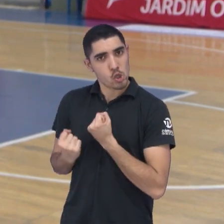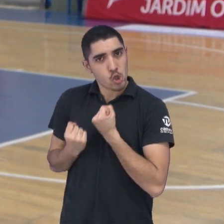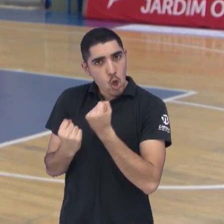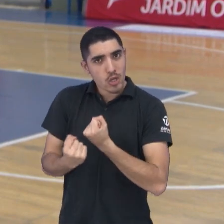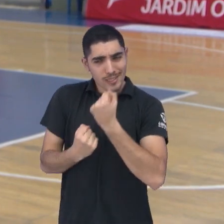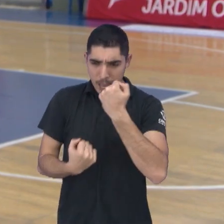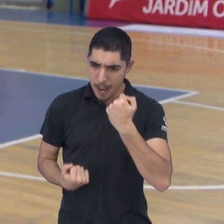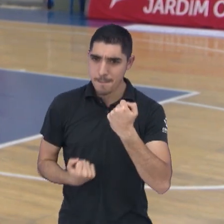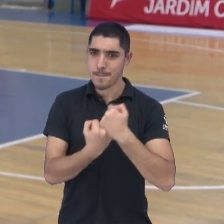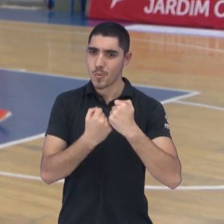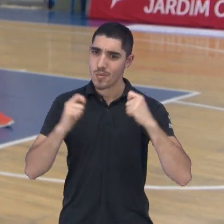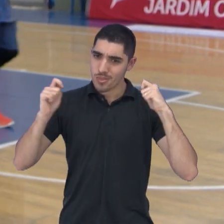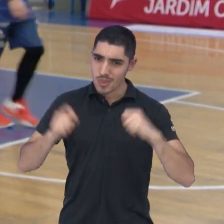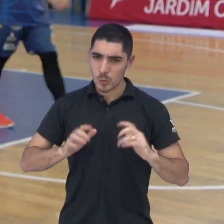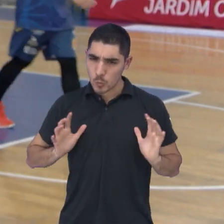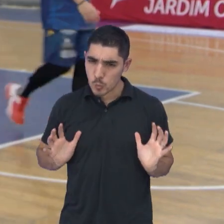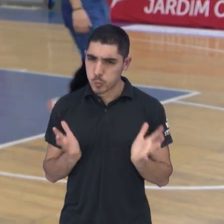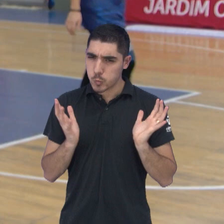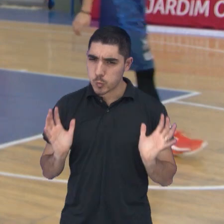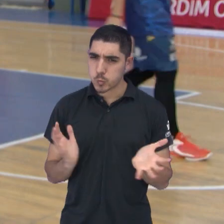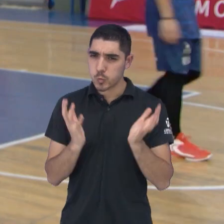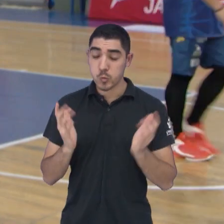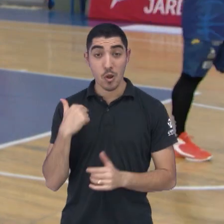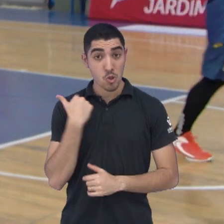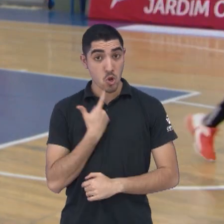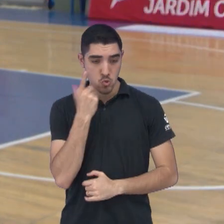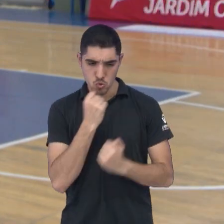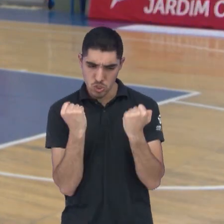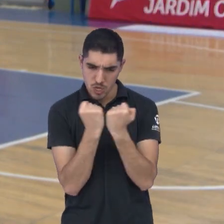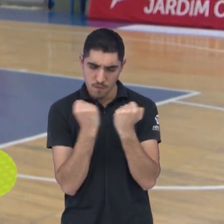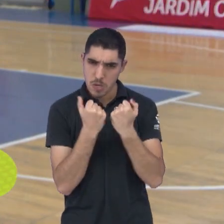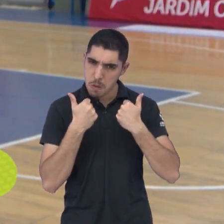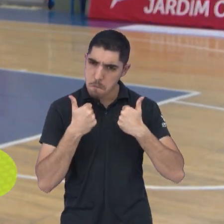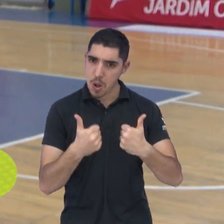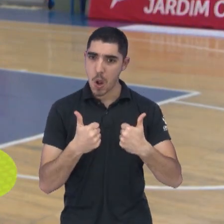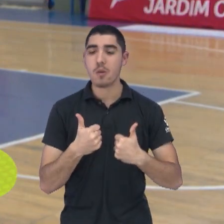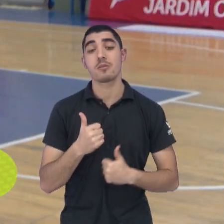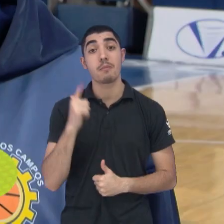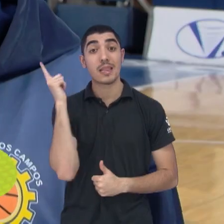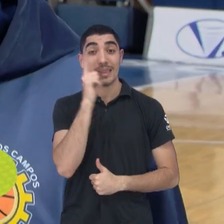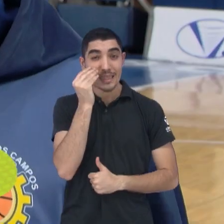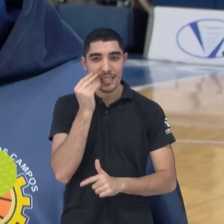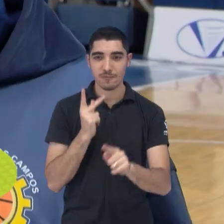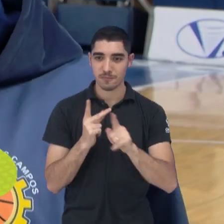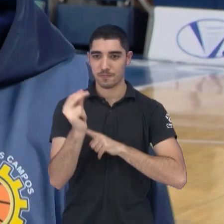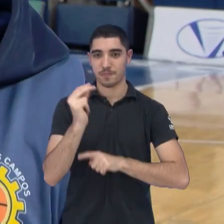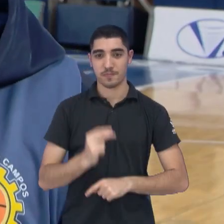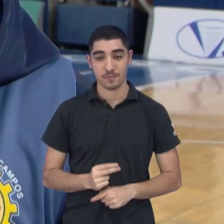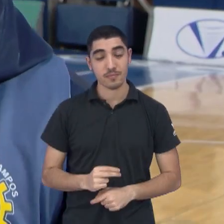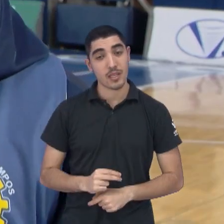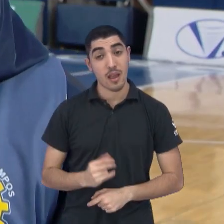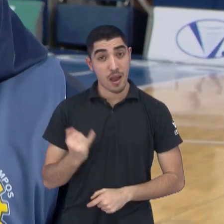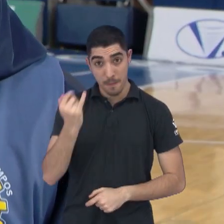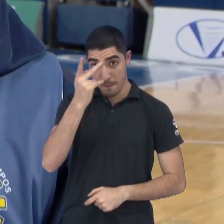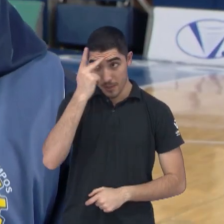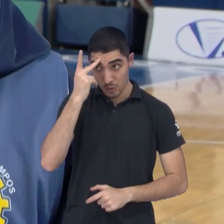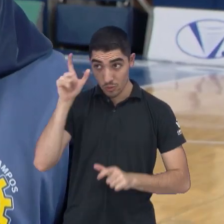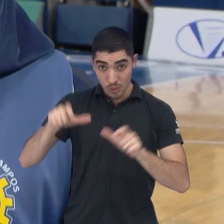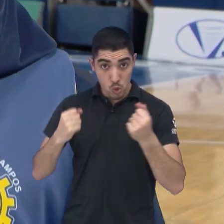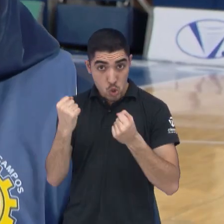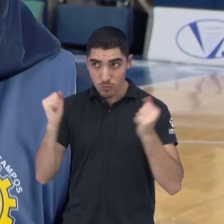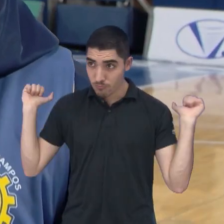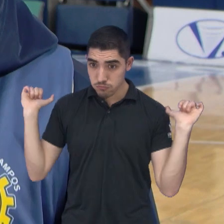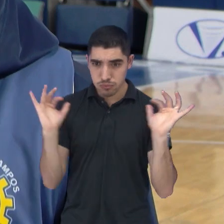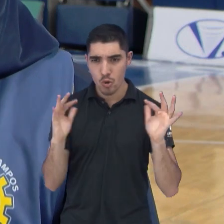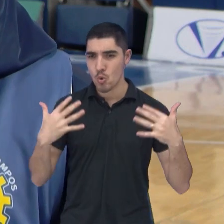eles possam empurrar, que a gente possa uma defesa bem agressiva, um jogo de transição, para tentar buscar a vitória. Contar com a torcida nossa que é surreal, eles